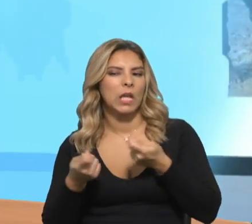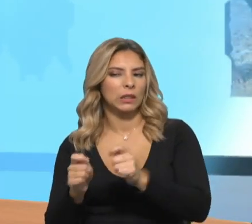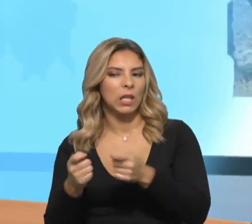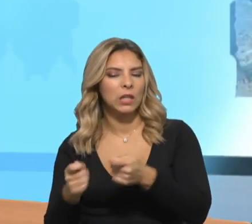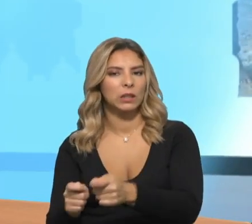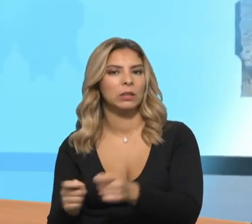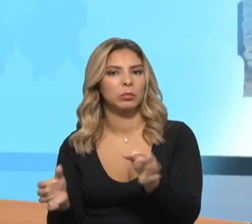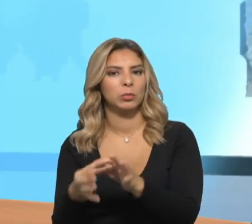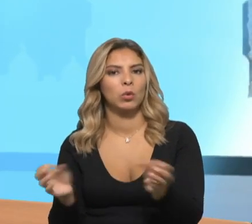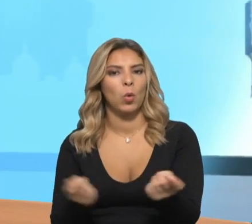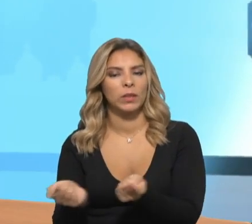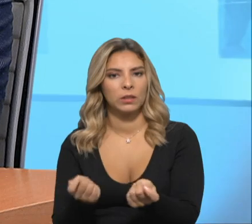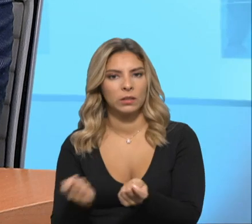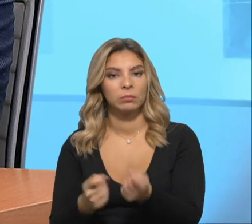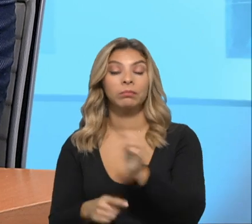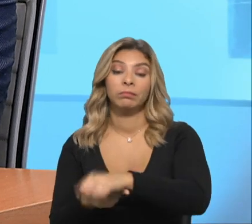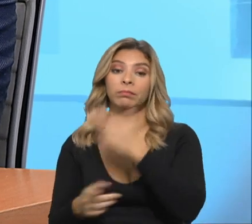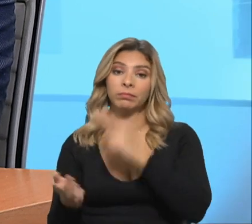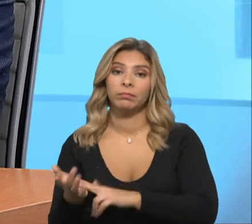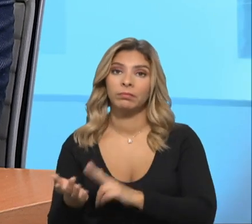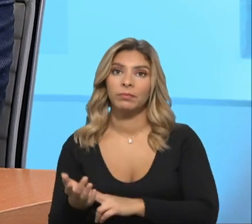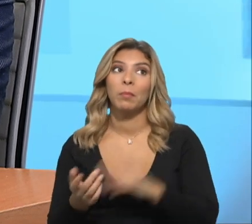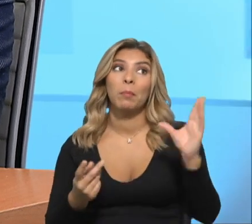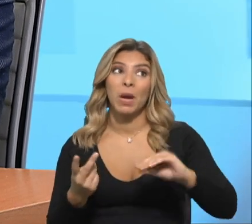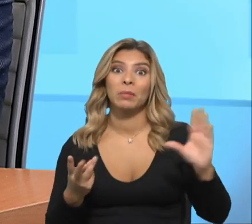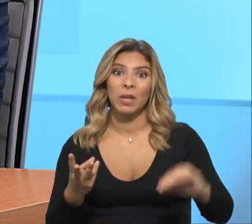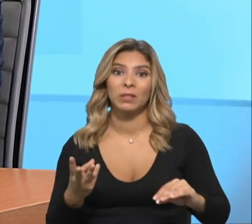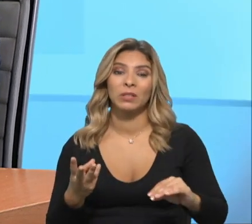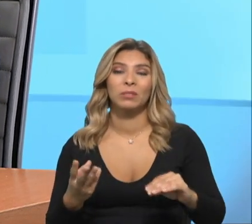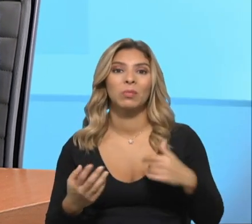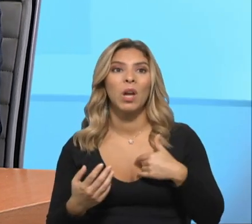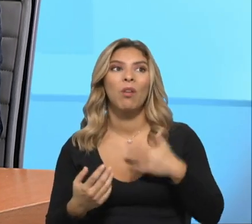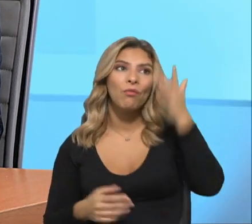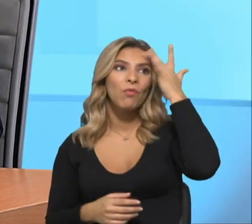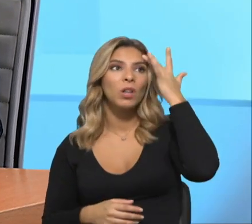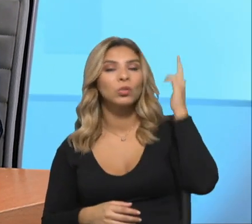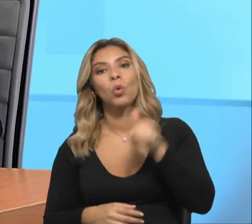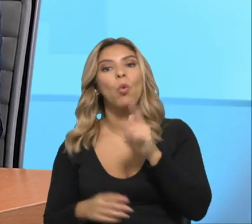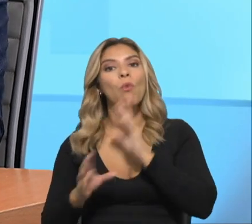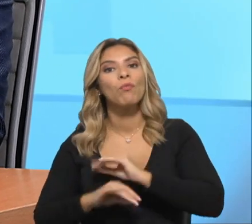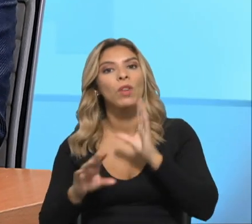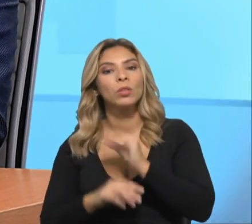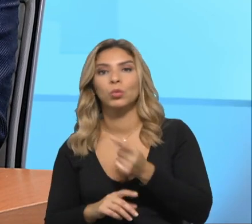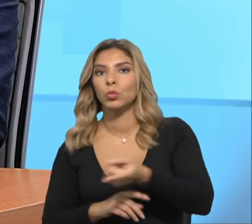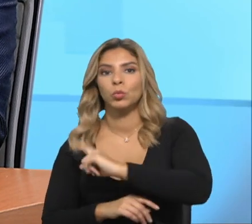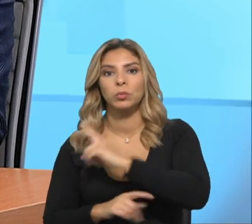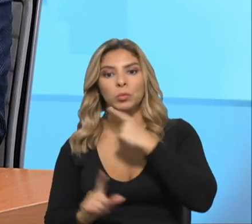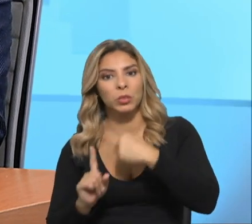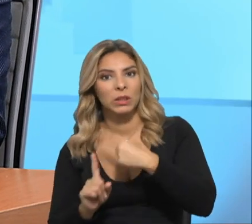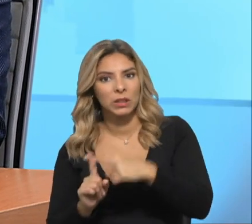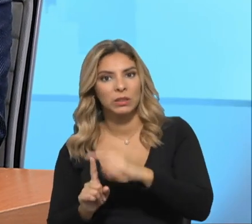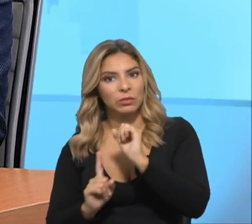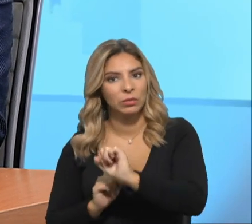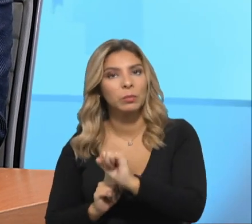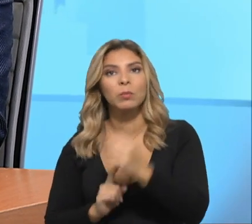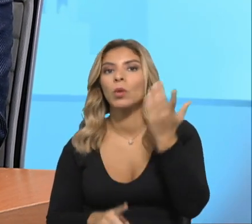verdade. E aqui mais nuvens negras. Não é fácil sair desta conversa com grande otimismo, porque se Donald